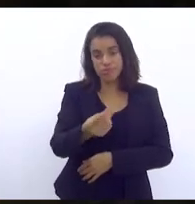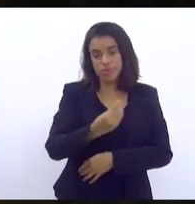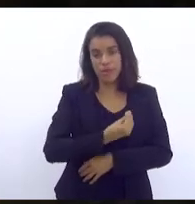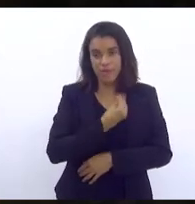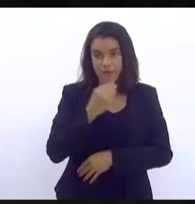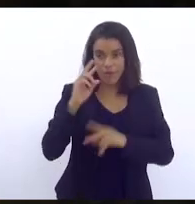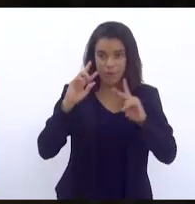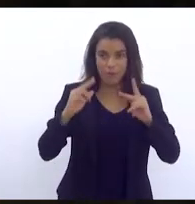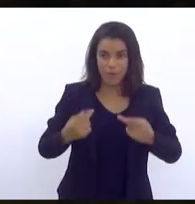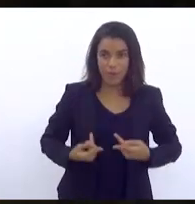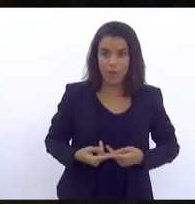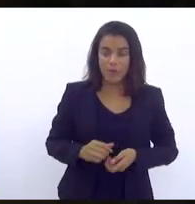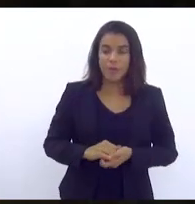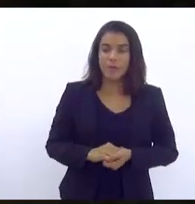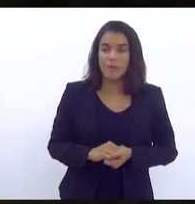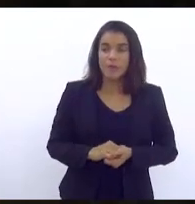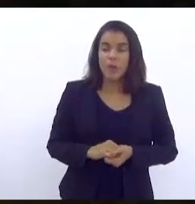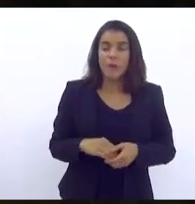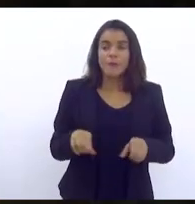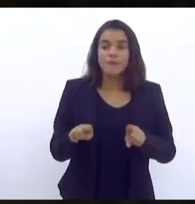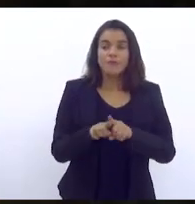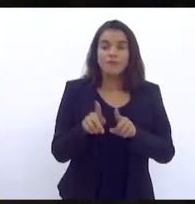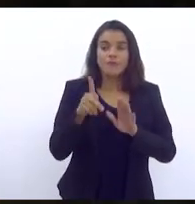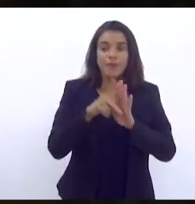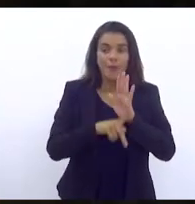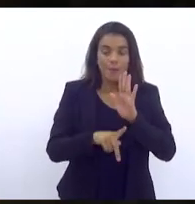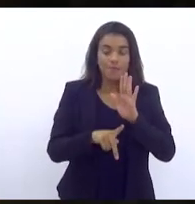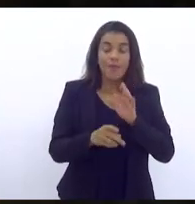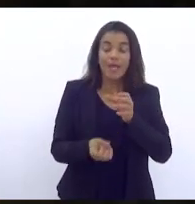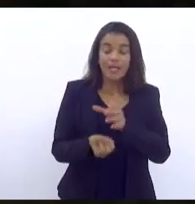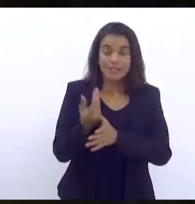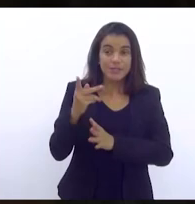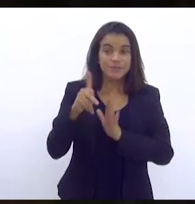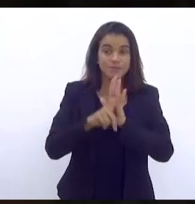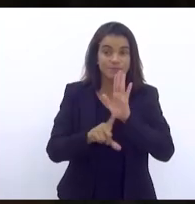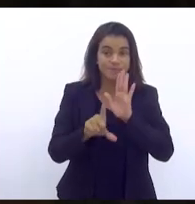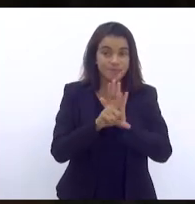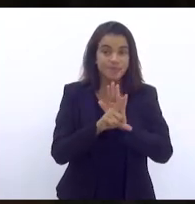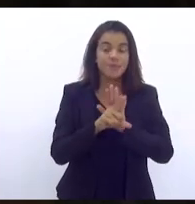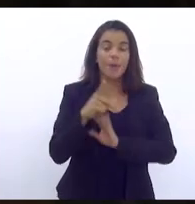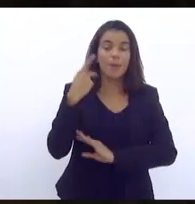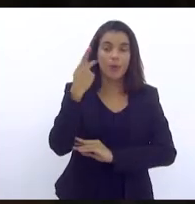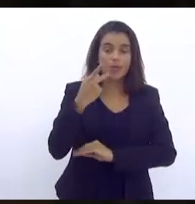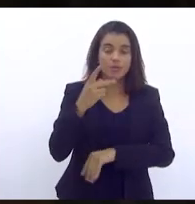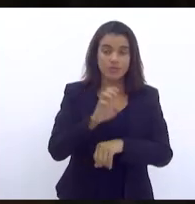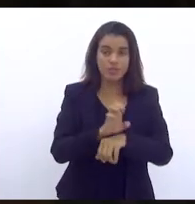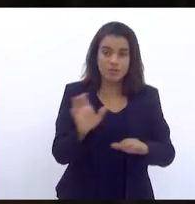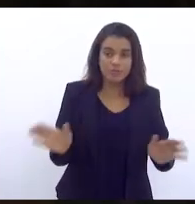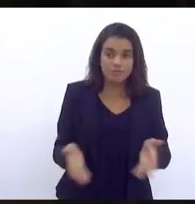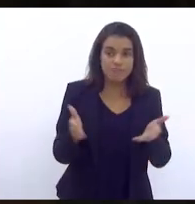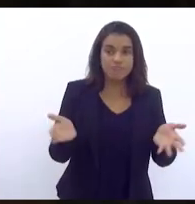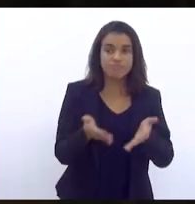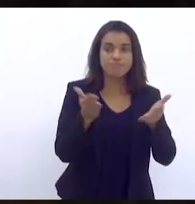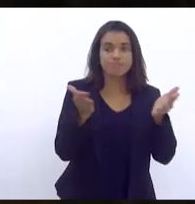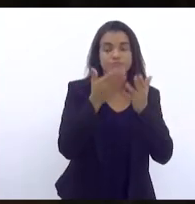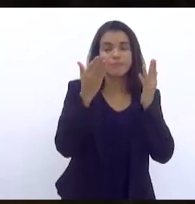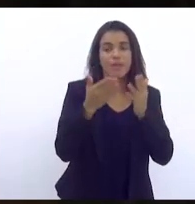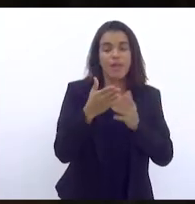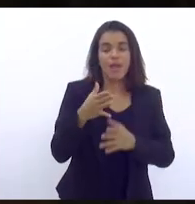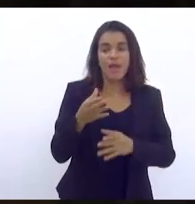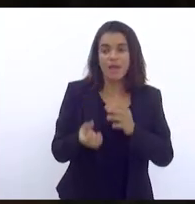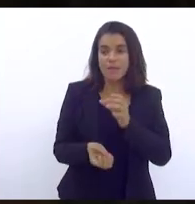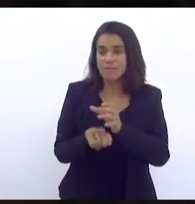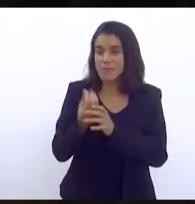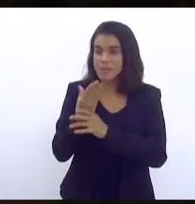humana também o projeto a criação do projeto da política estadual de incentivo à implantação